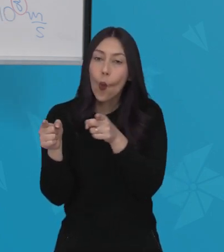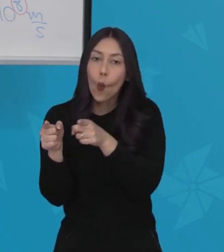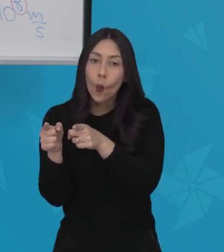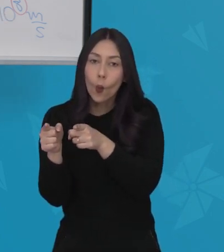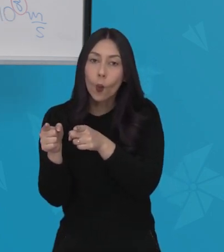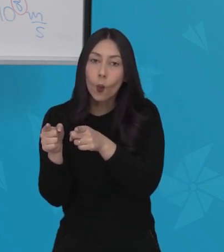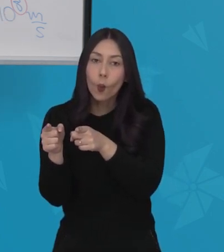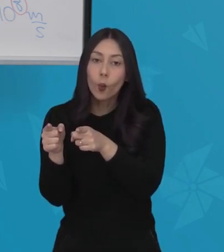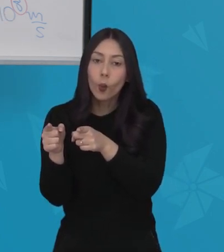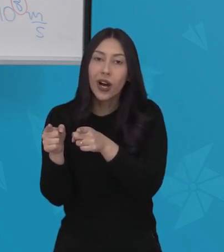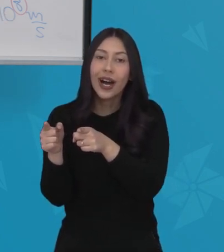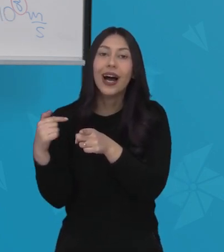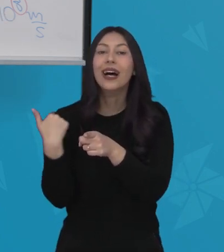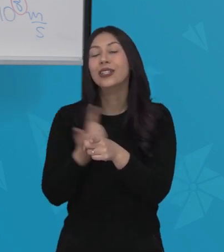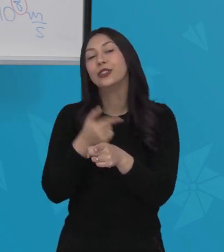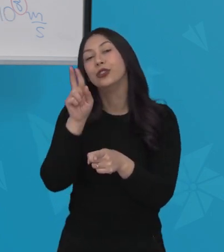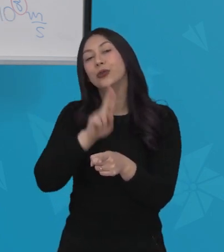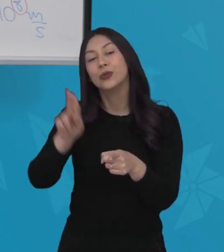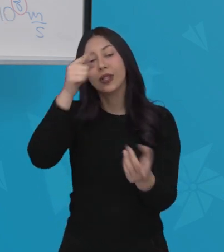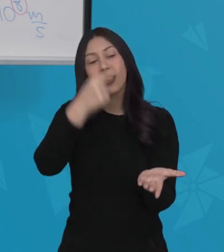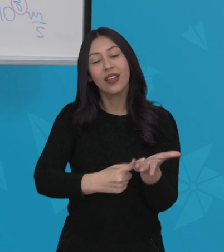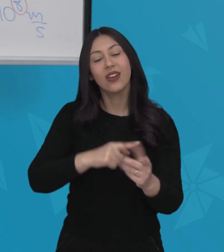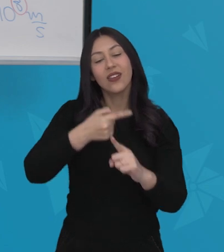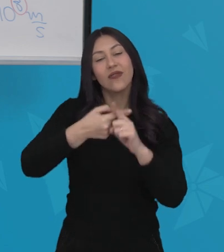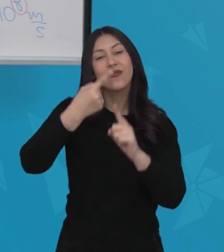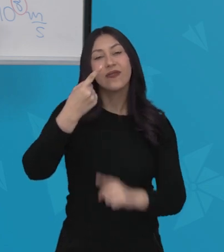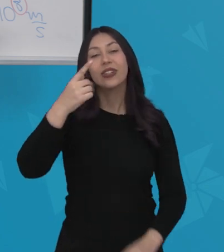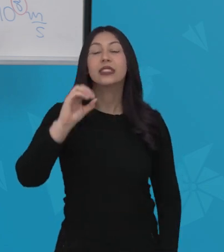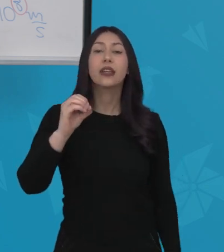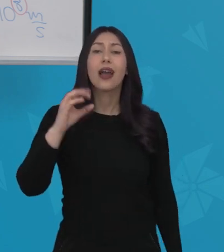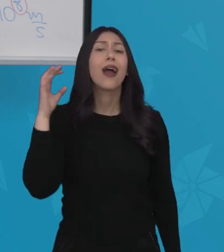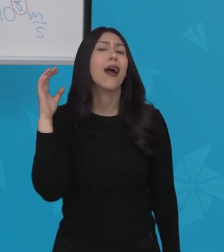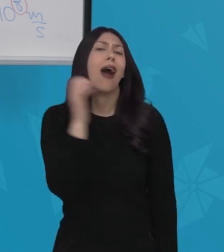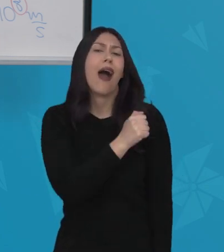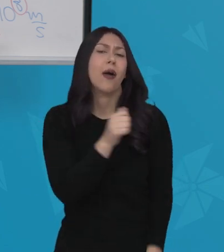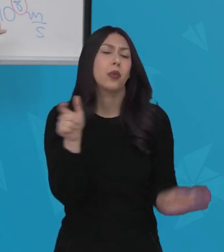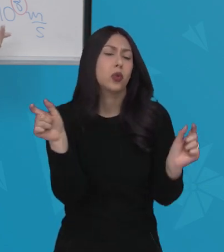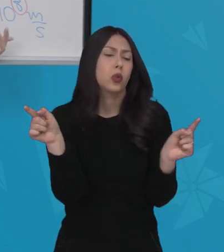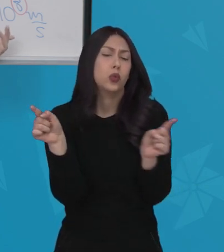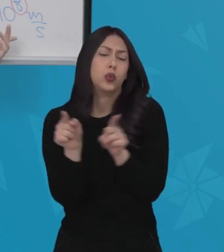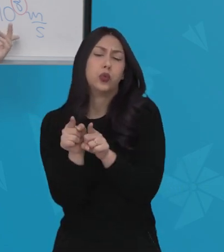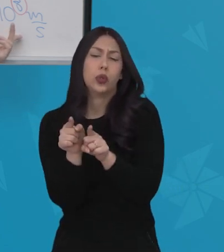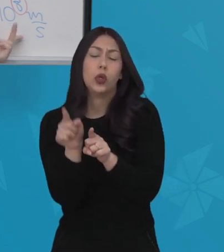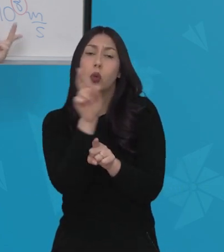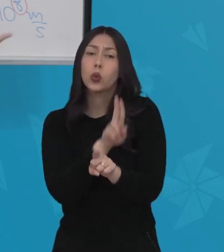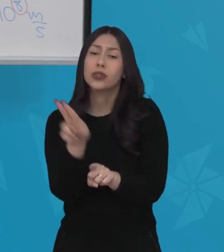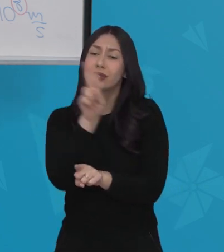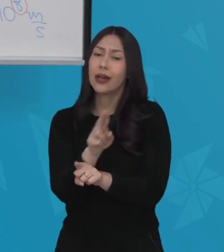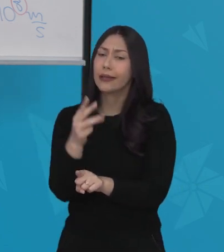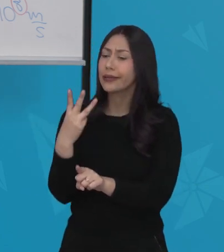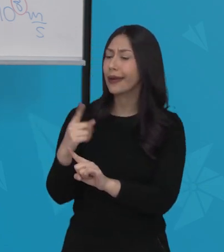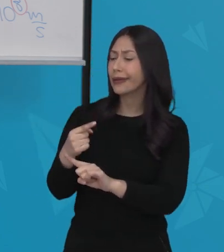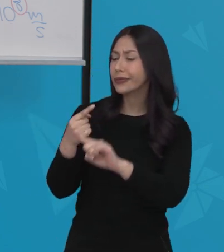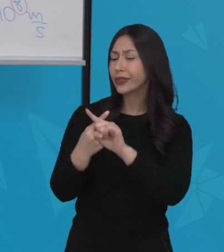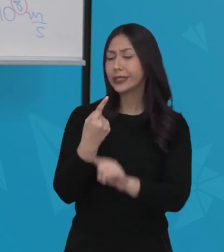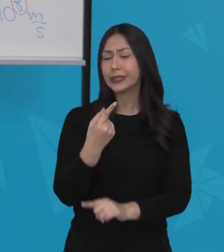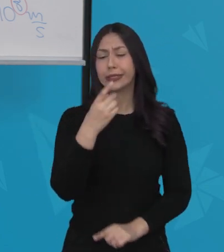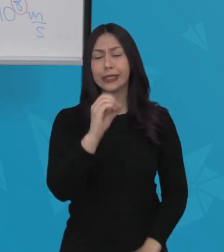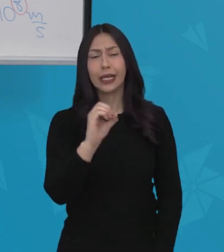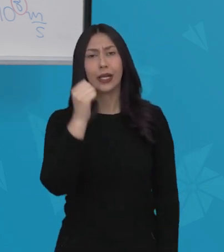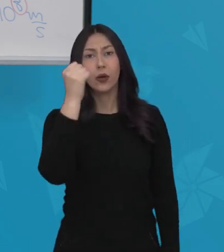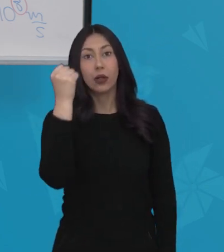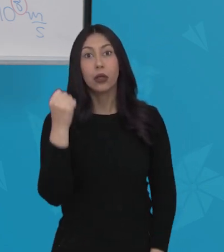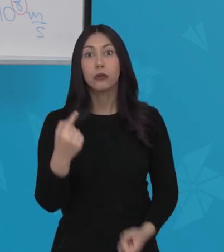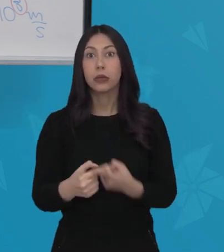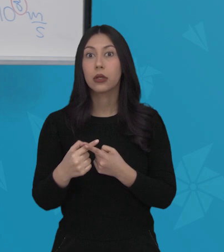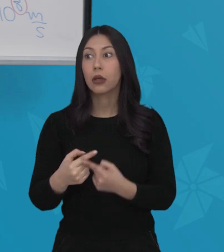base 10, é trabalhar justamente com notação científica. Para a gente é muito mais rápido, muito mais curto, escrever dessa maneira, em vez de ir lá e